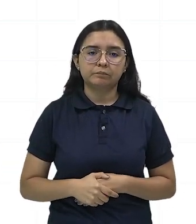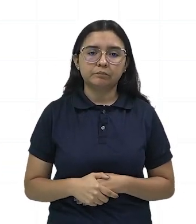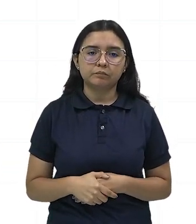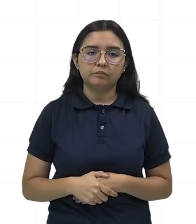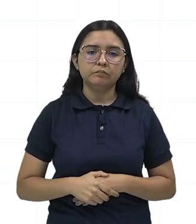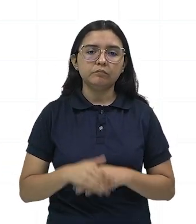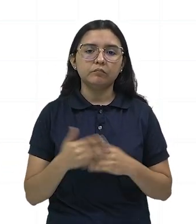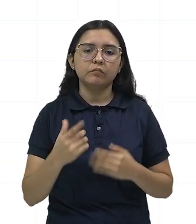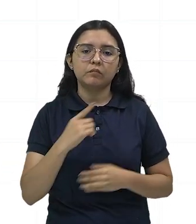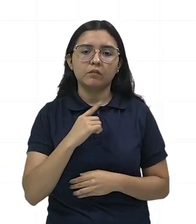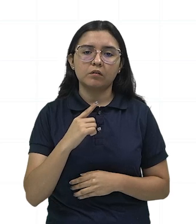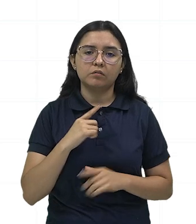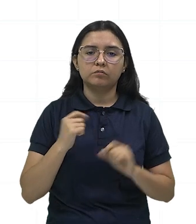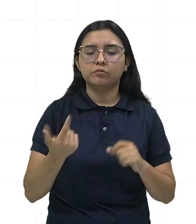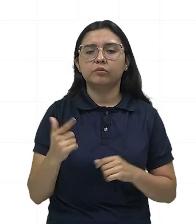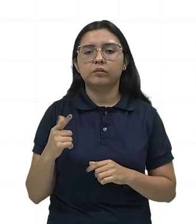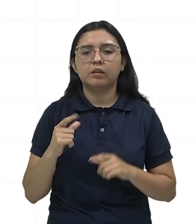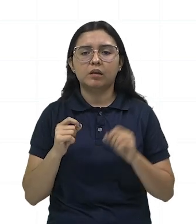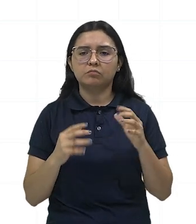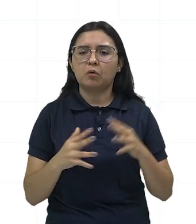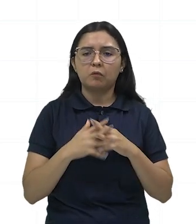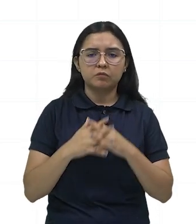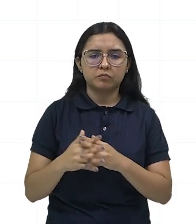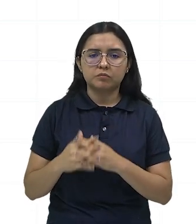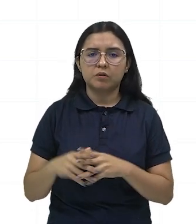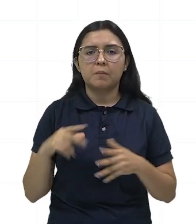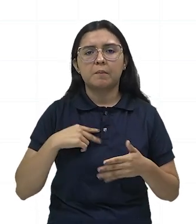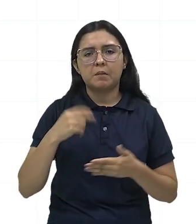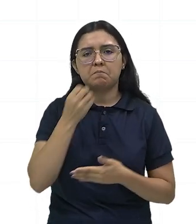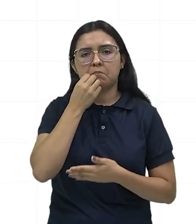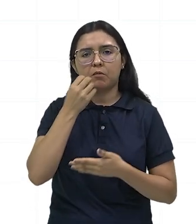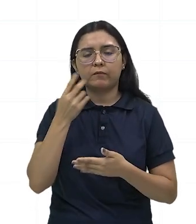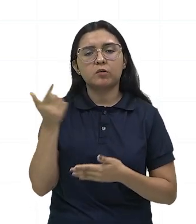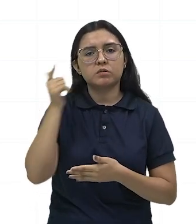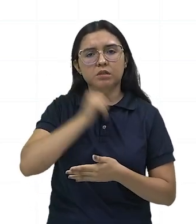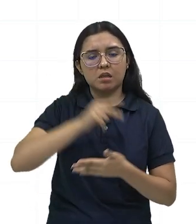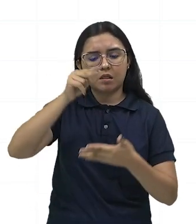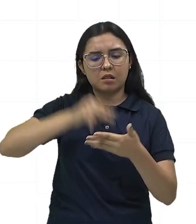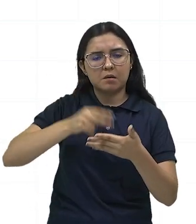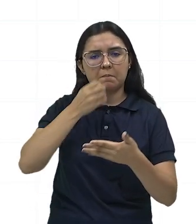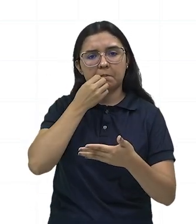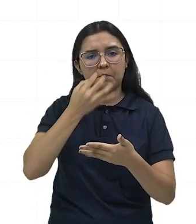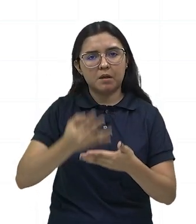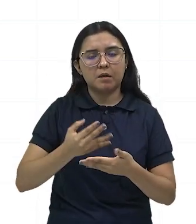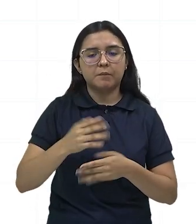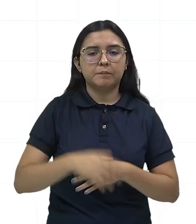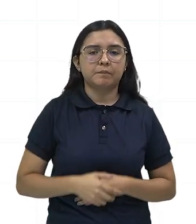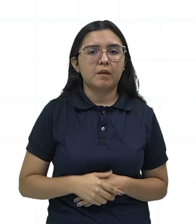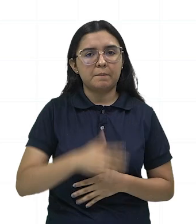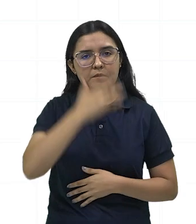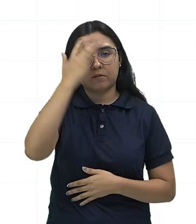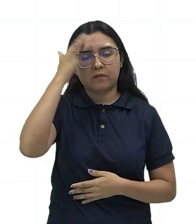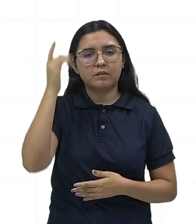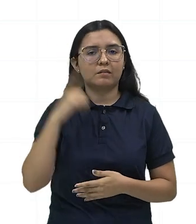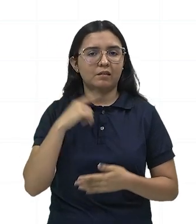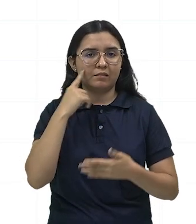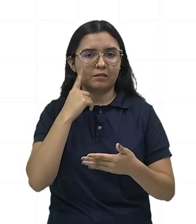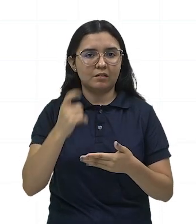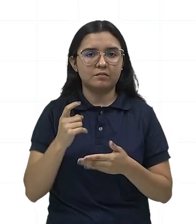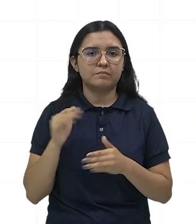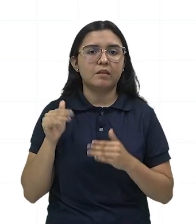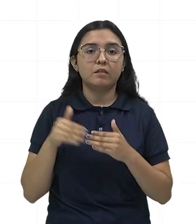sem interrupções ou confusões. Vai tornar essa leitura mais agradável e vai manter o interesse do leitor até o